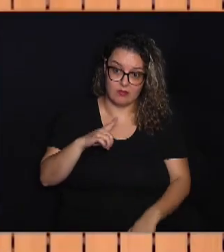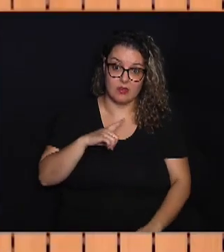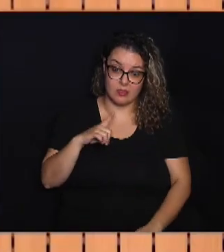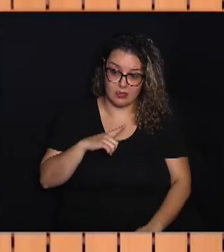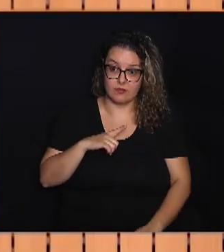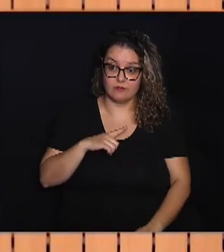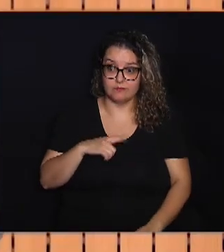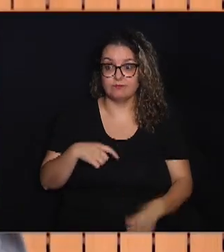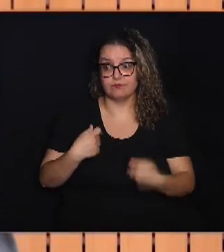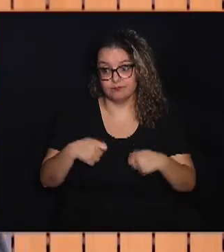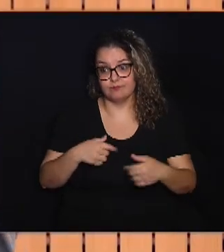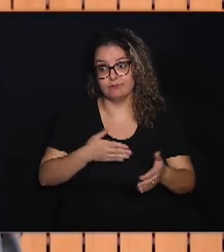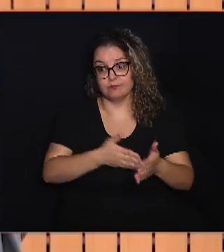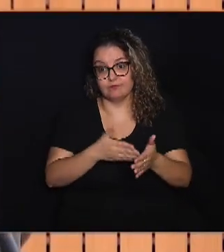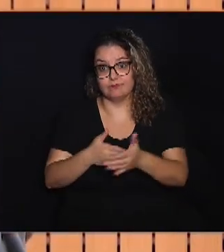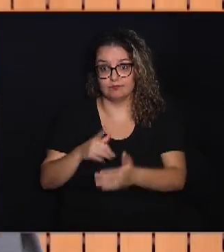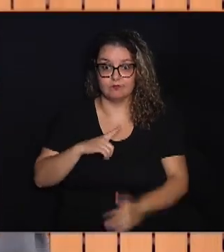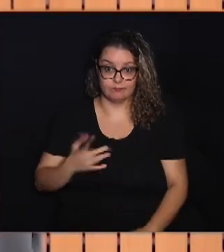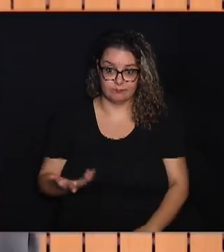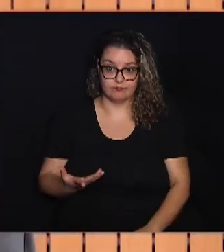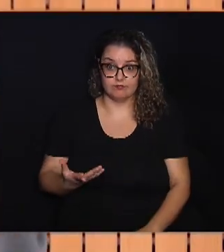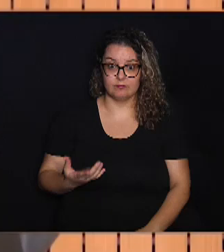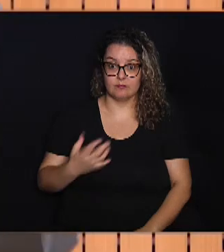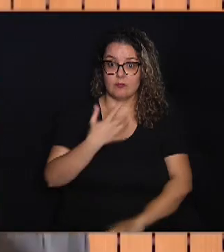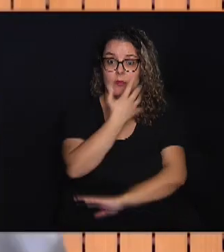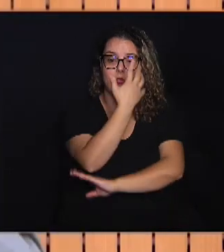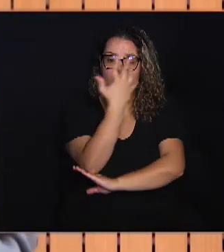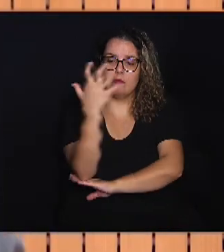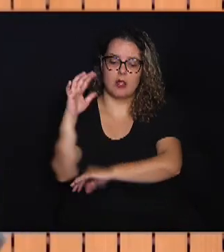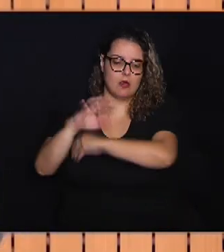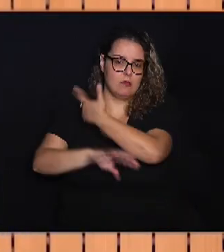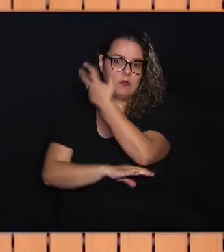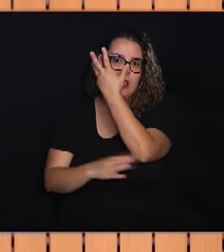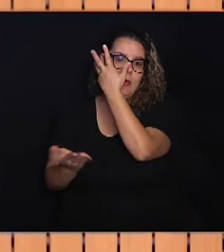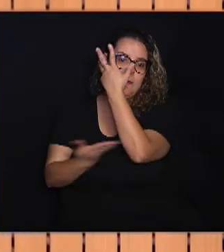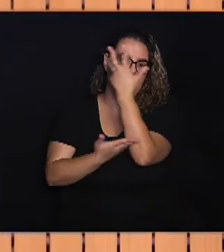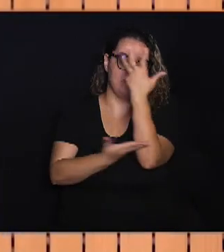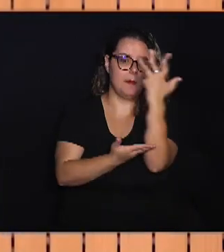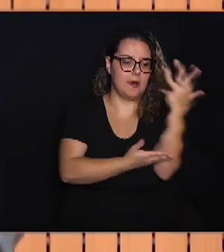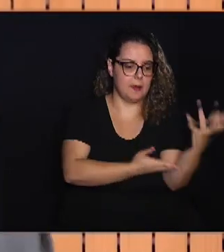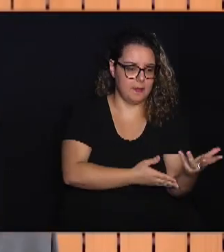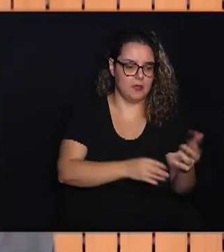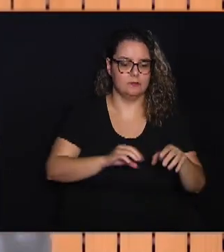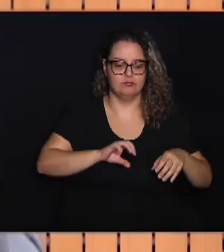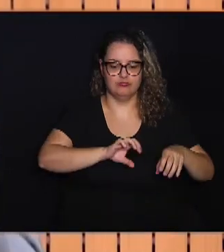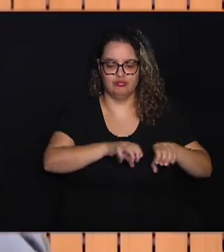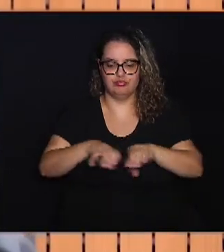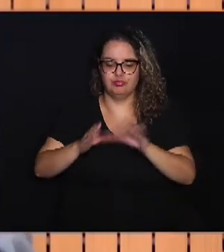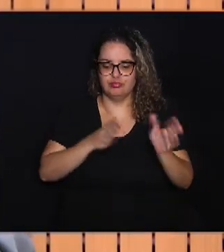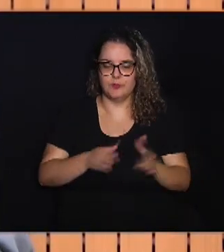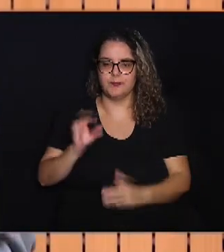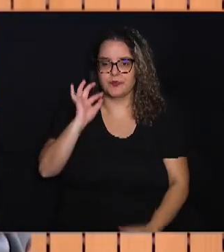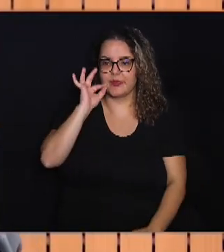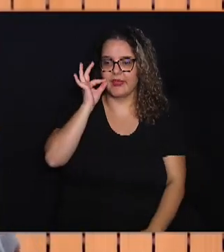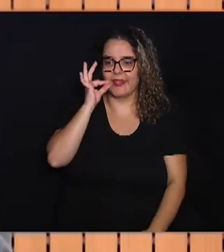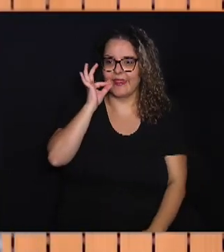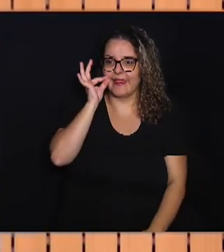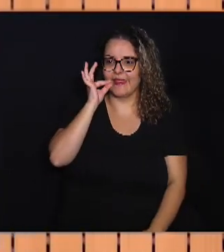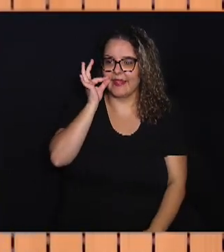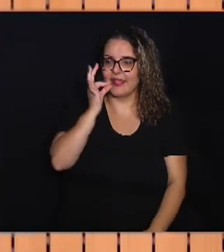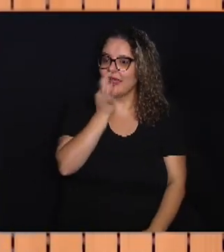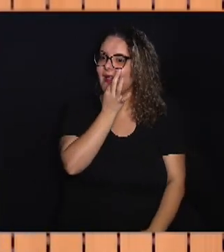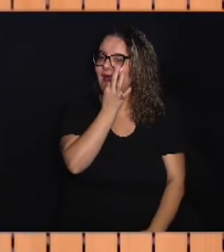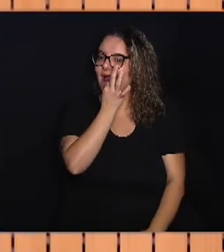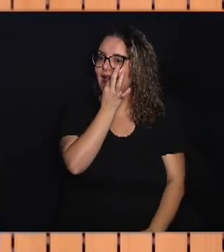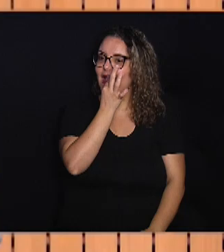suas limitações. Se você derrubar a floresta, transformar ela em palito de dente, que seja, ela tem um valor econômico e o